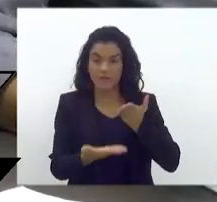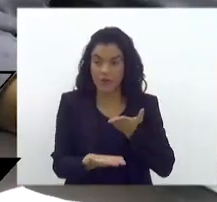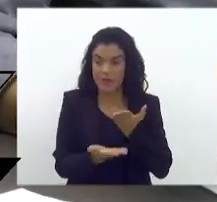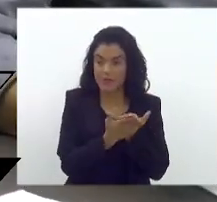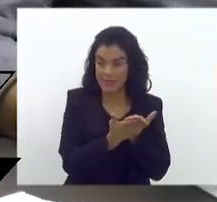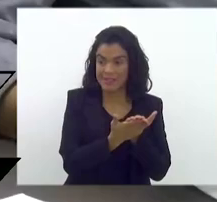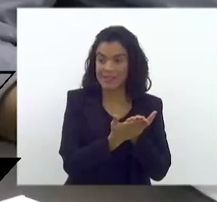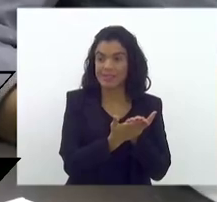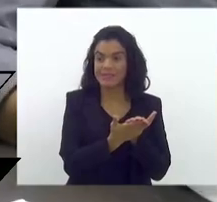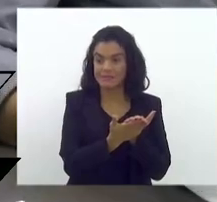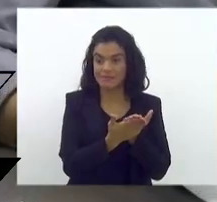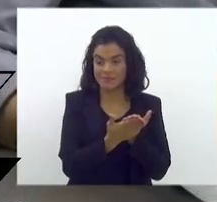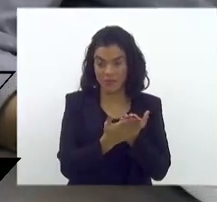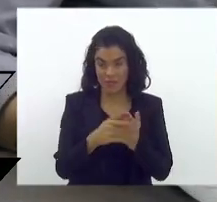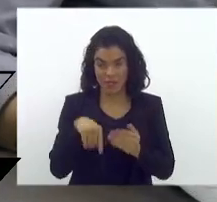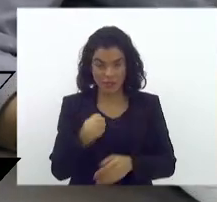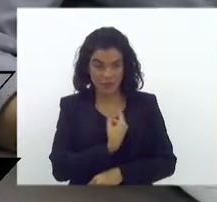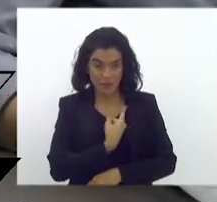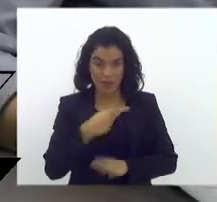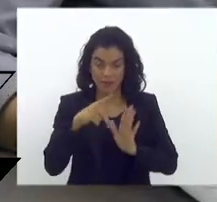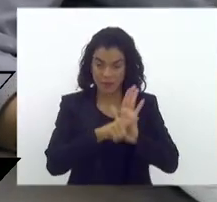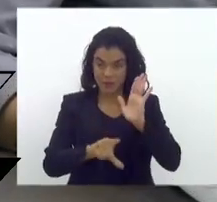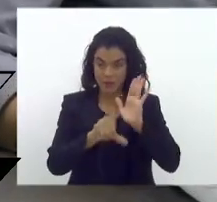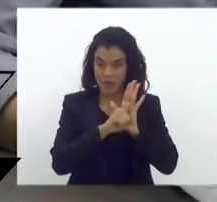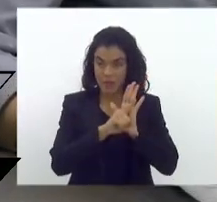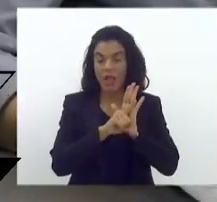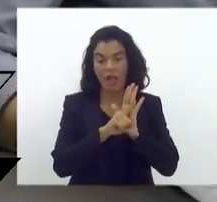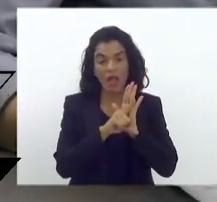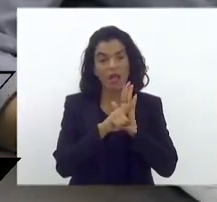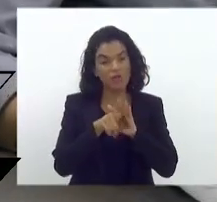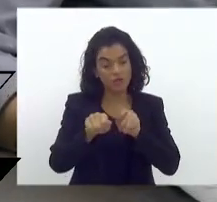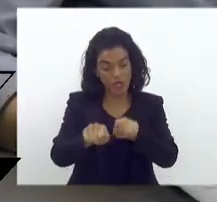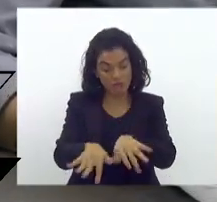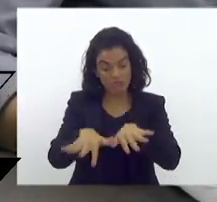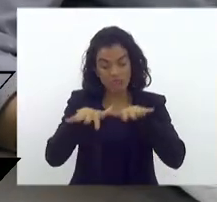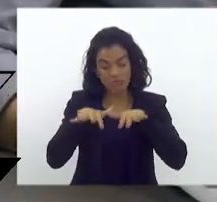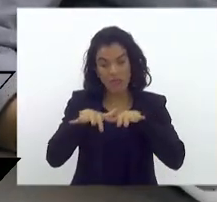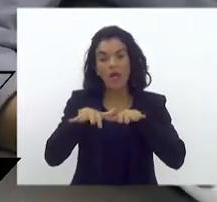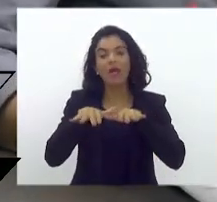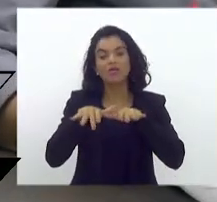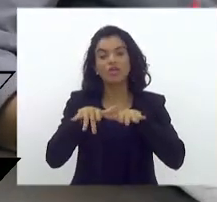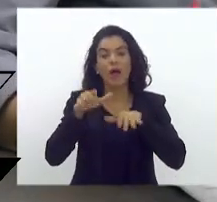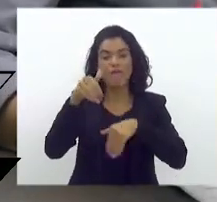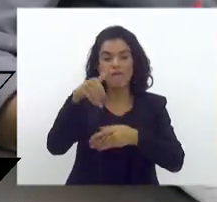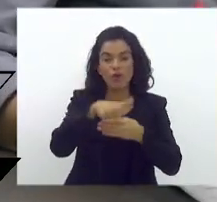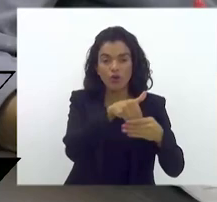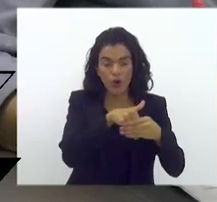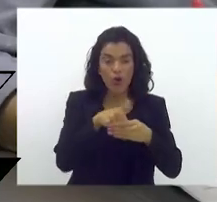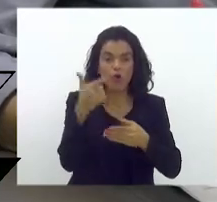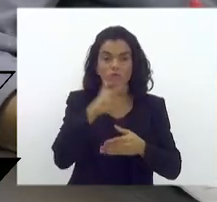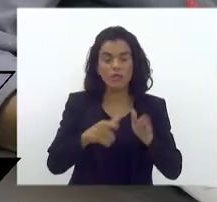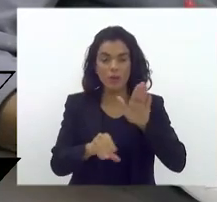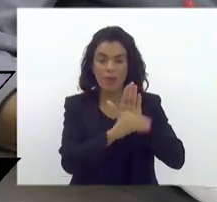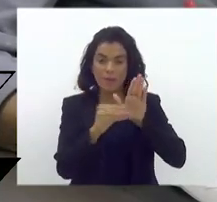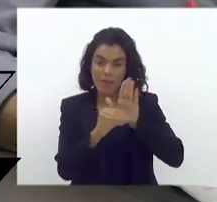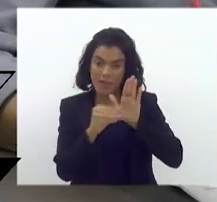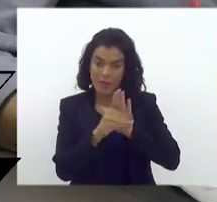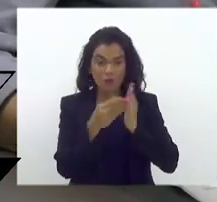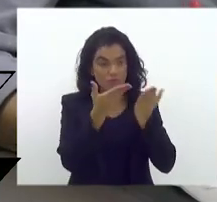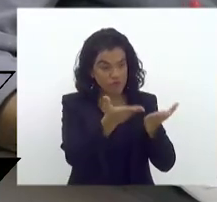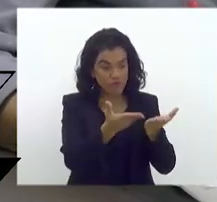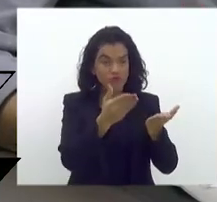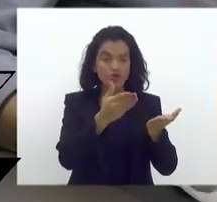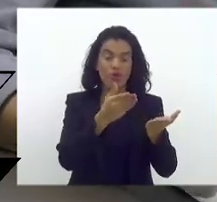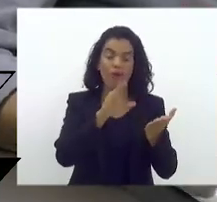anexado, esse nosso projeto, ele foi ao plenário, recebeu emendas, e Vossa Excelência é o relator. E